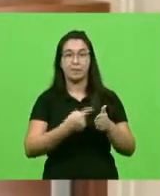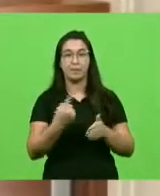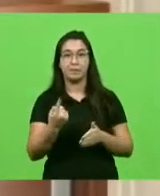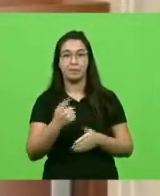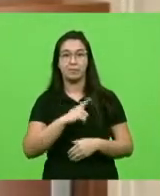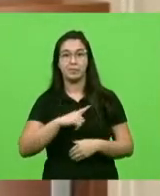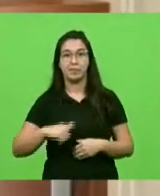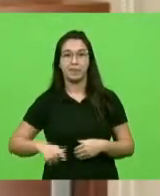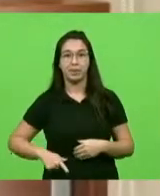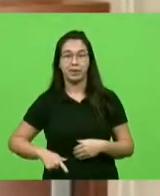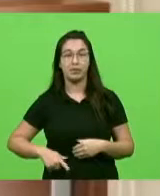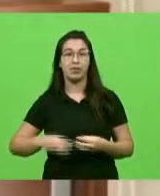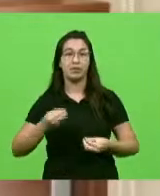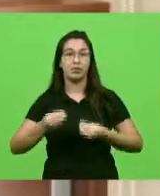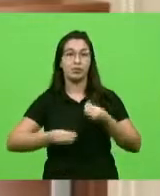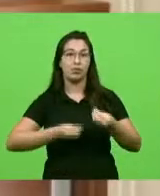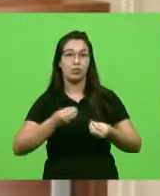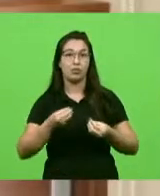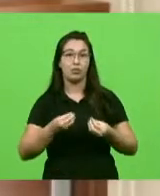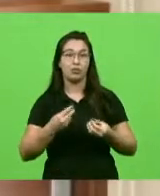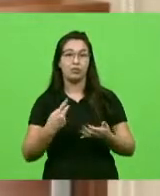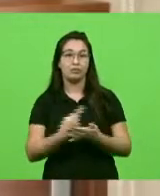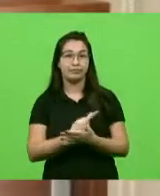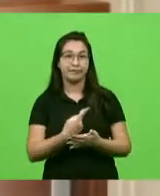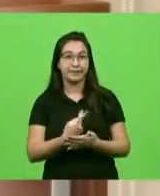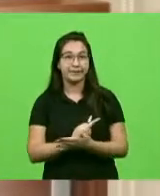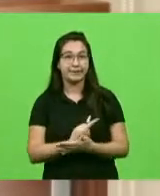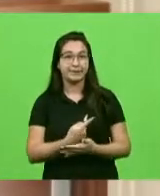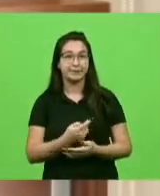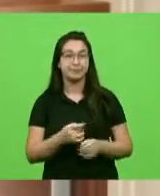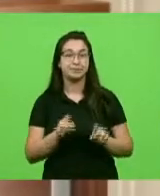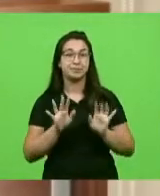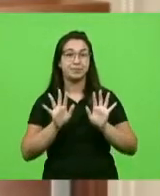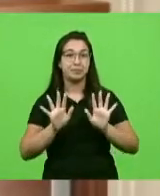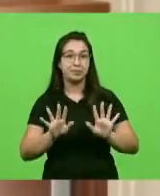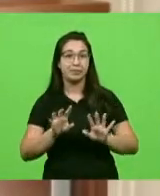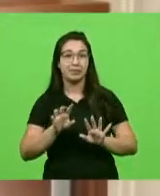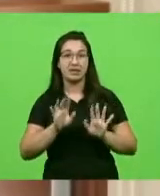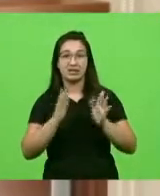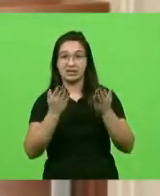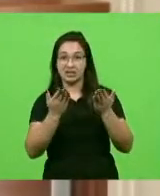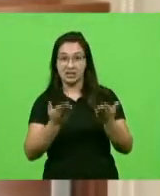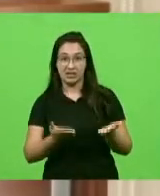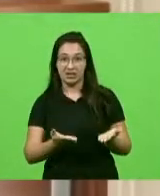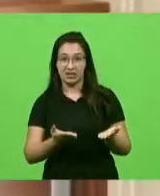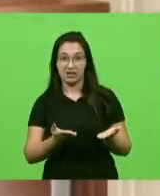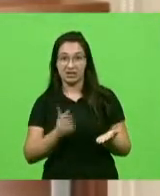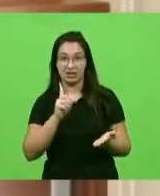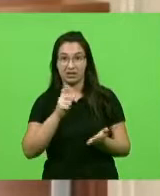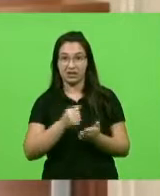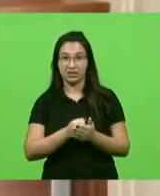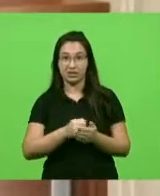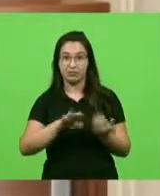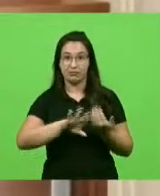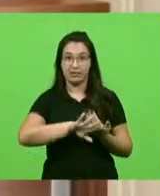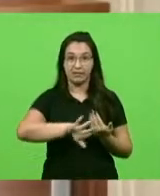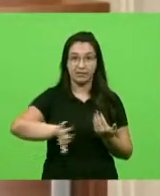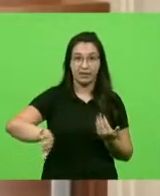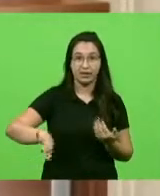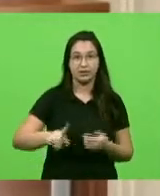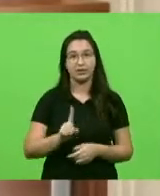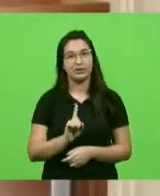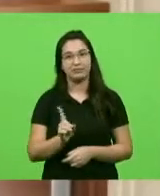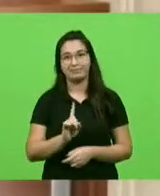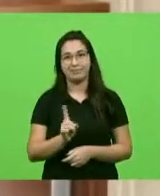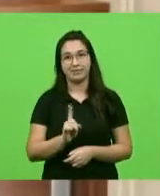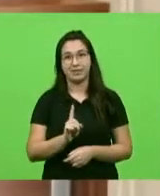praticando ilicitudes e sendo indiciados criminalmente, mas sequer teve a iniciativa de afastá-los preventivamente, deixando